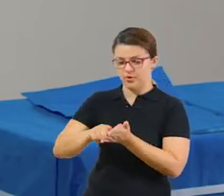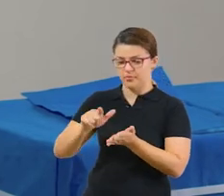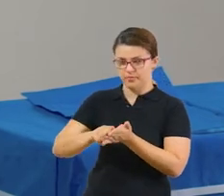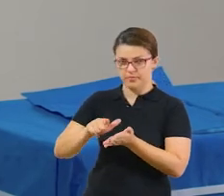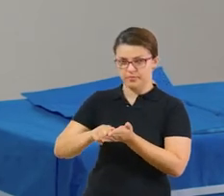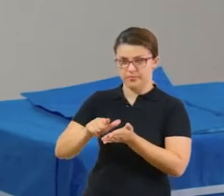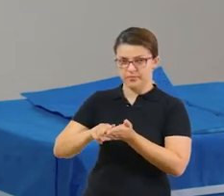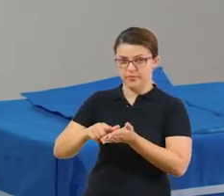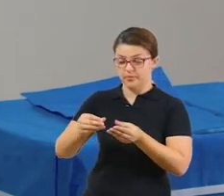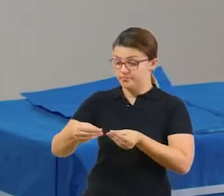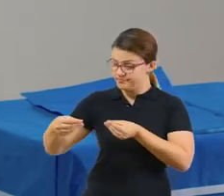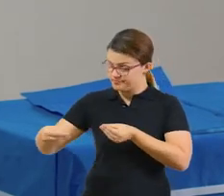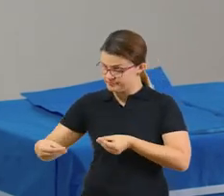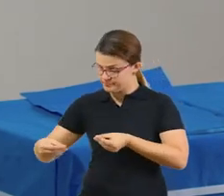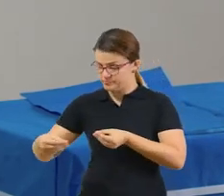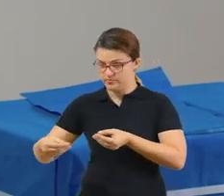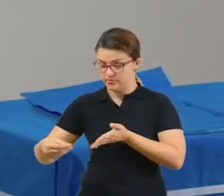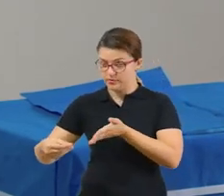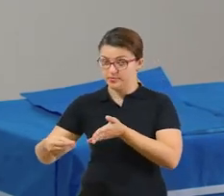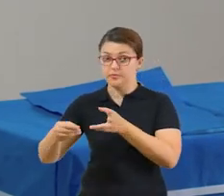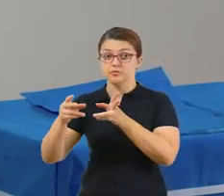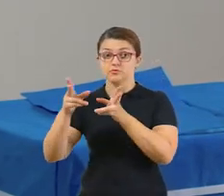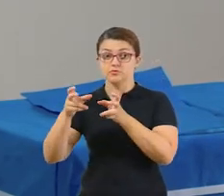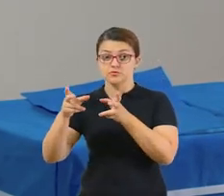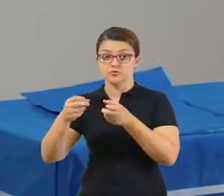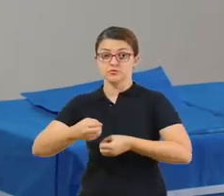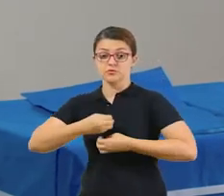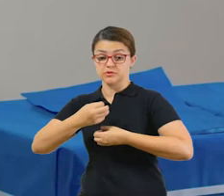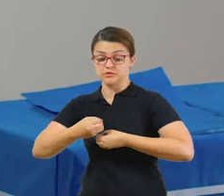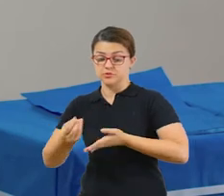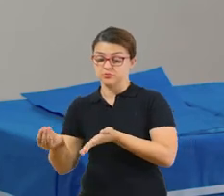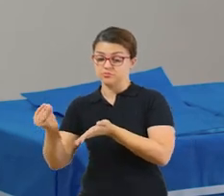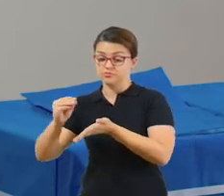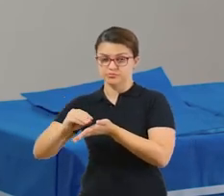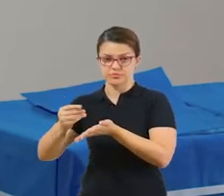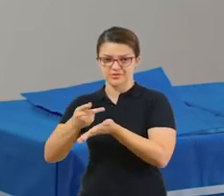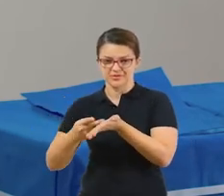o título do poema e fazer um desenho bem bonito.